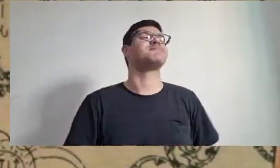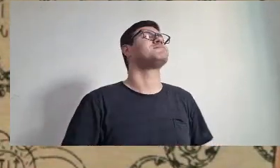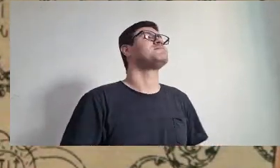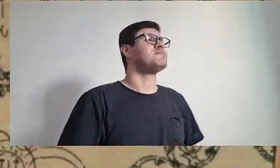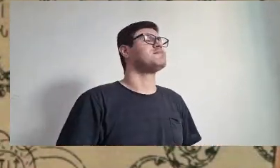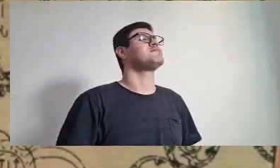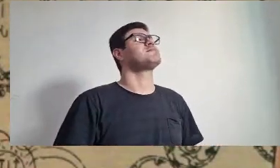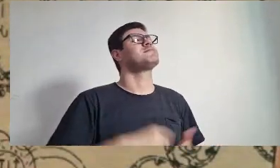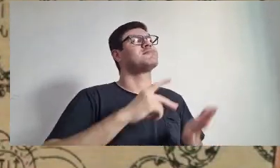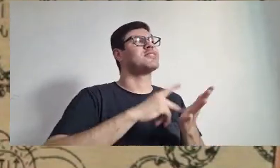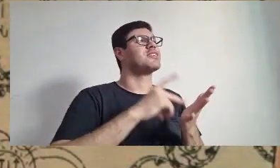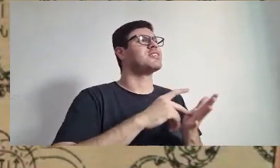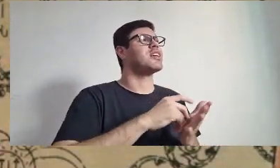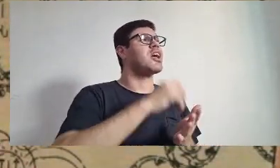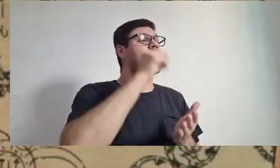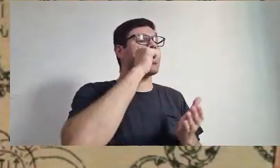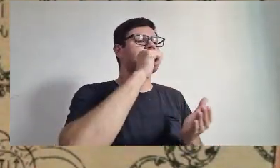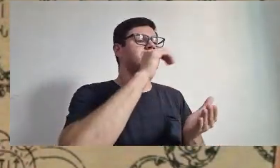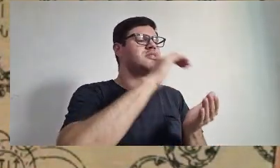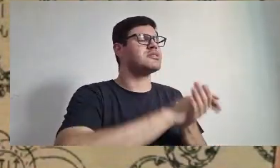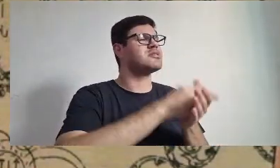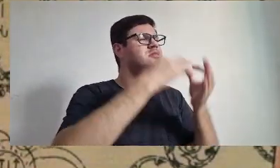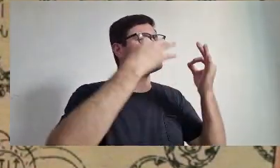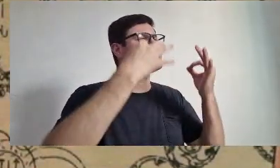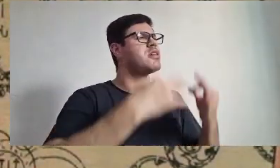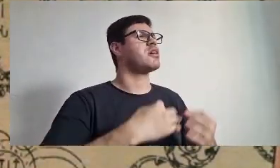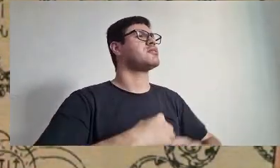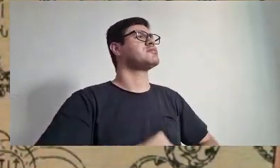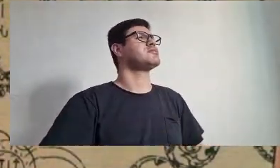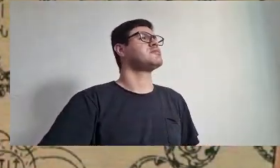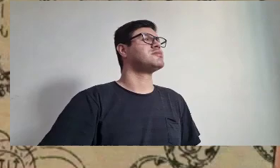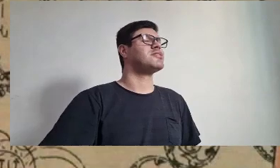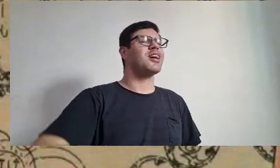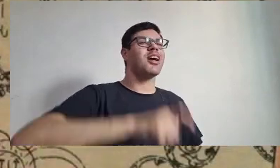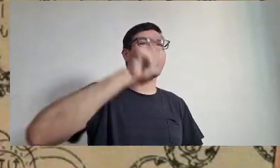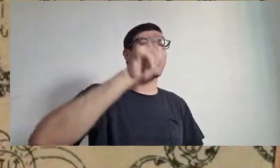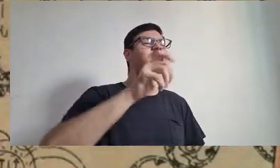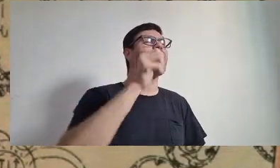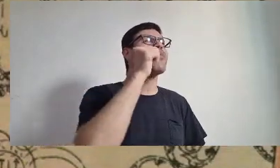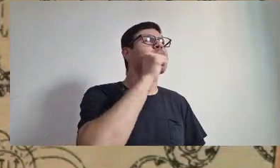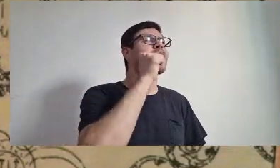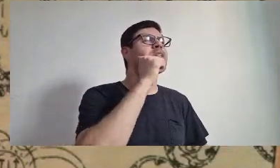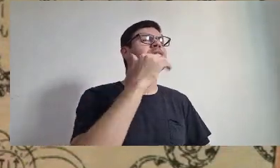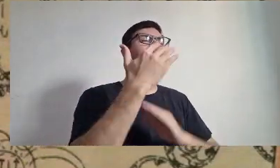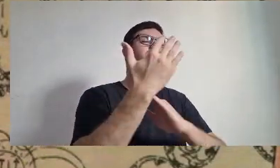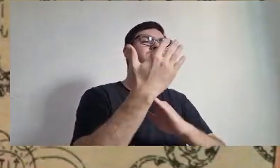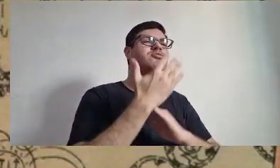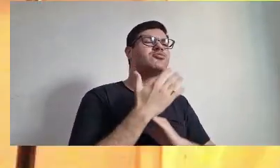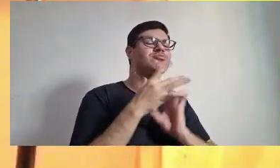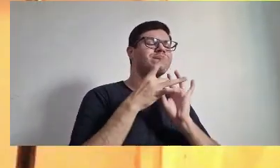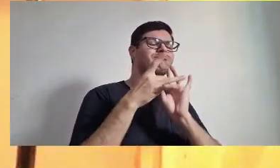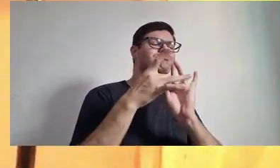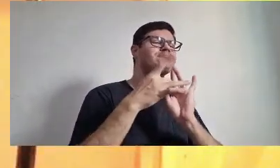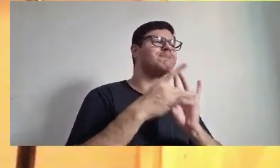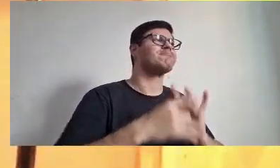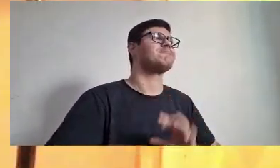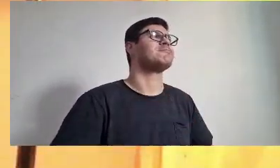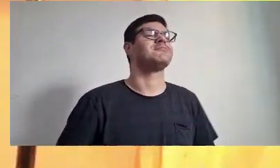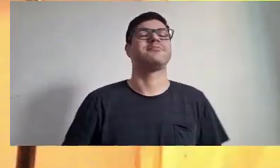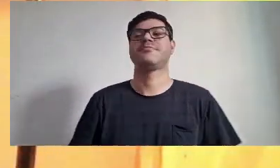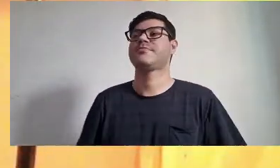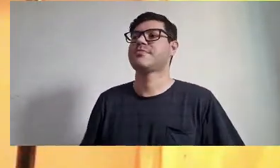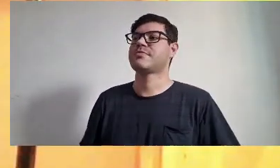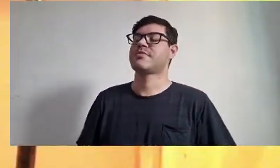Alma gêmea. Olha. Deu certo, hein? Muito bem. Bom, daí a gente